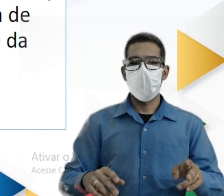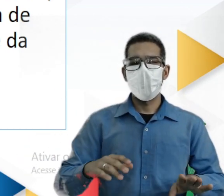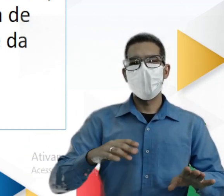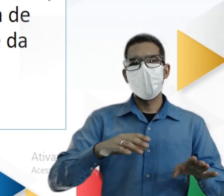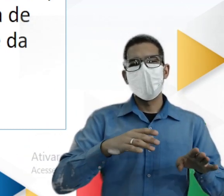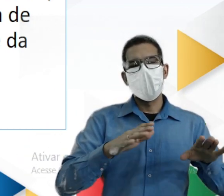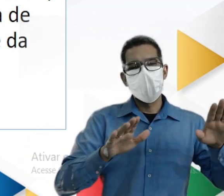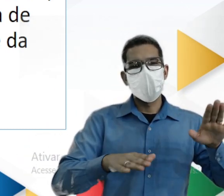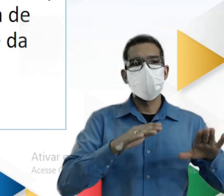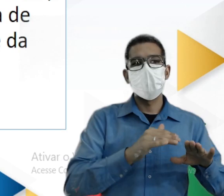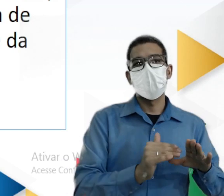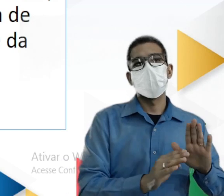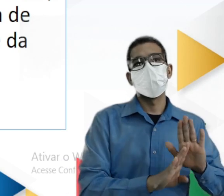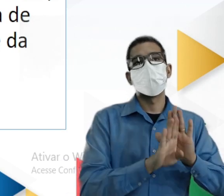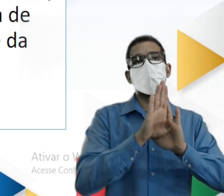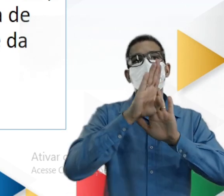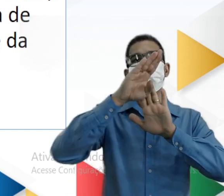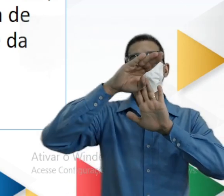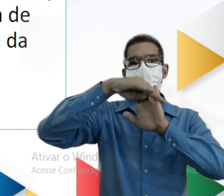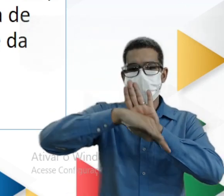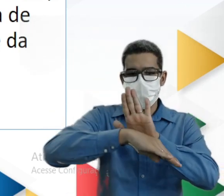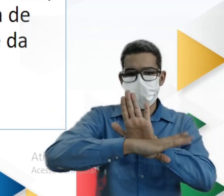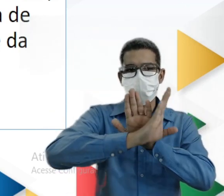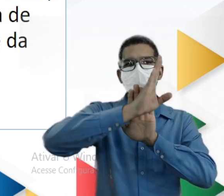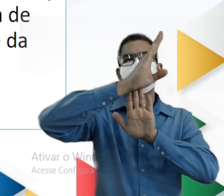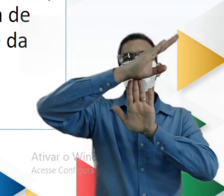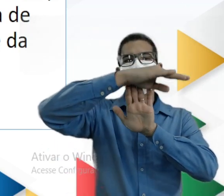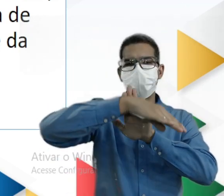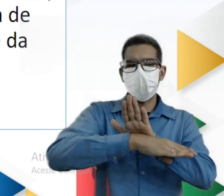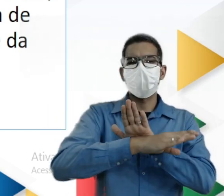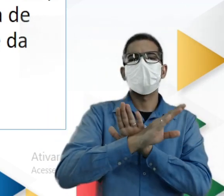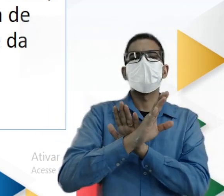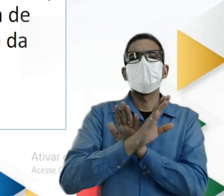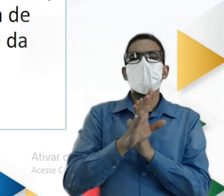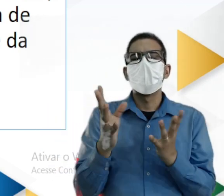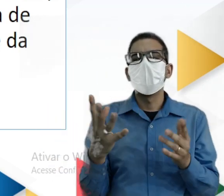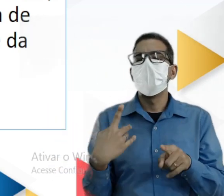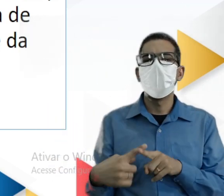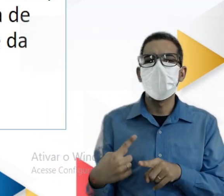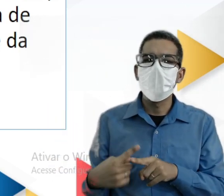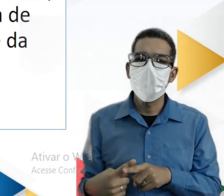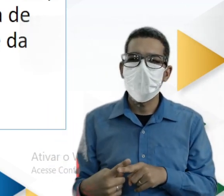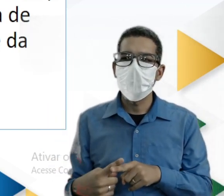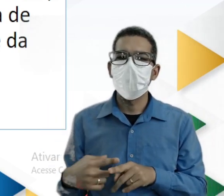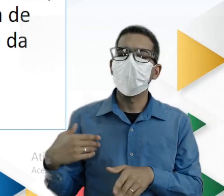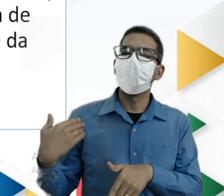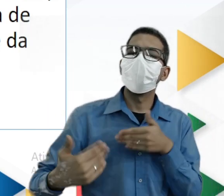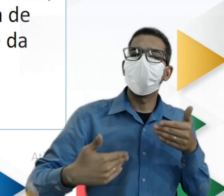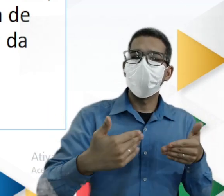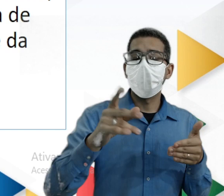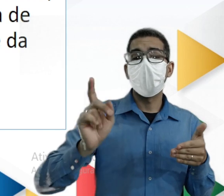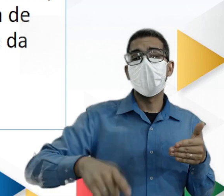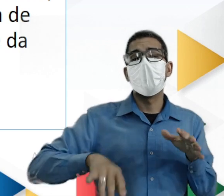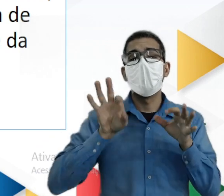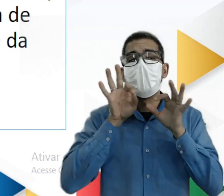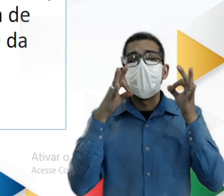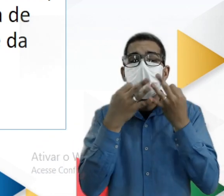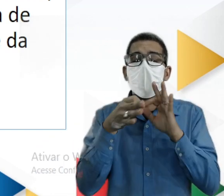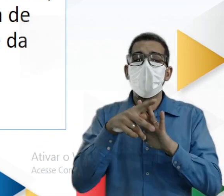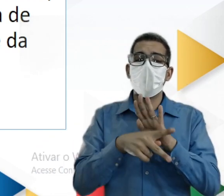abaixa, abaixa, cresce. Bom, a consequência disso, meus amores, é a falta de planejamento